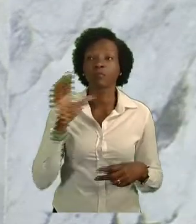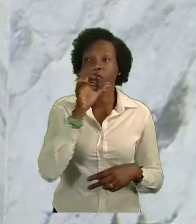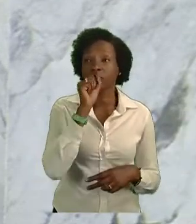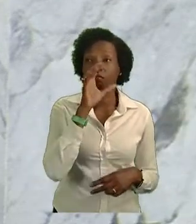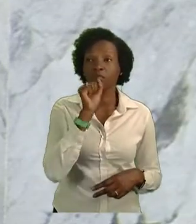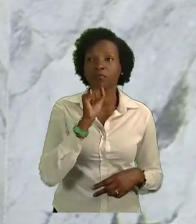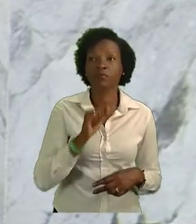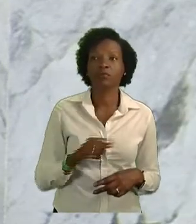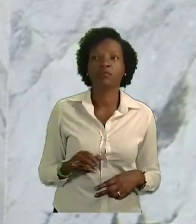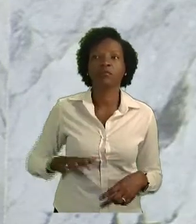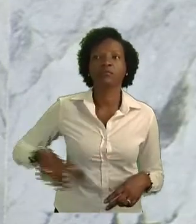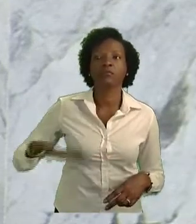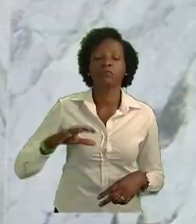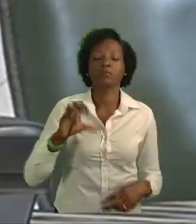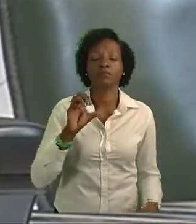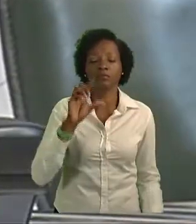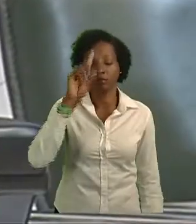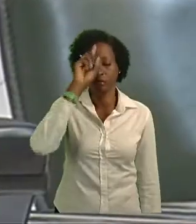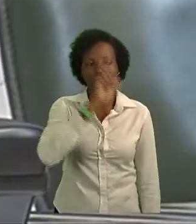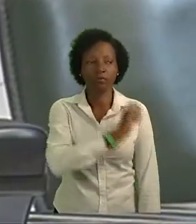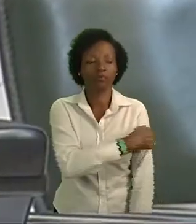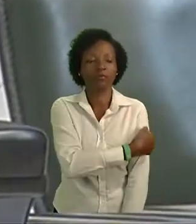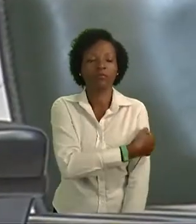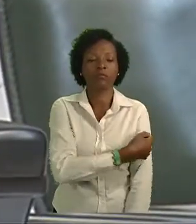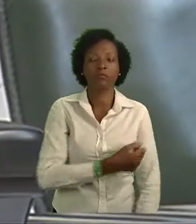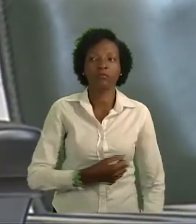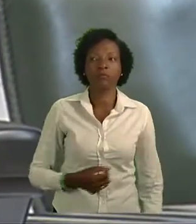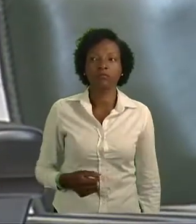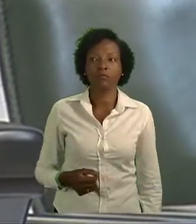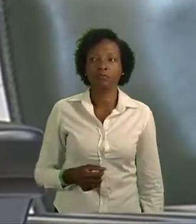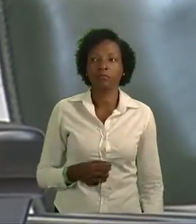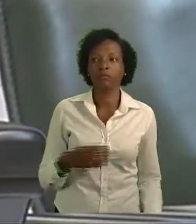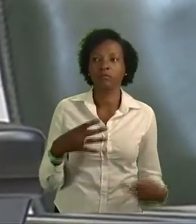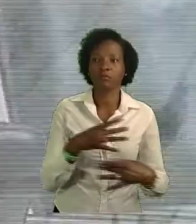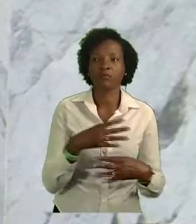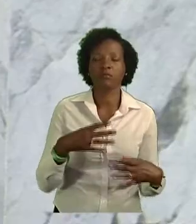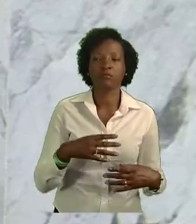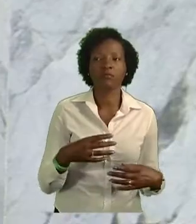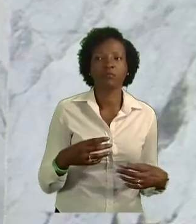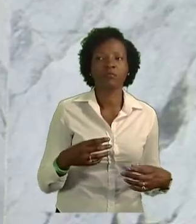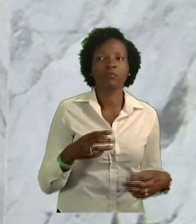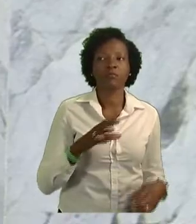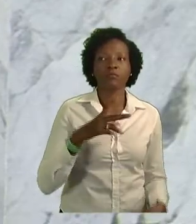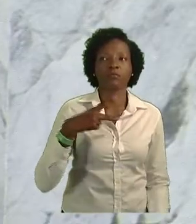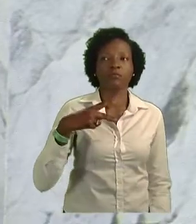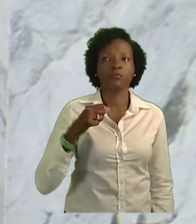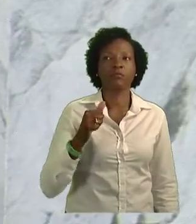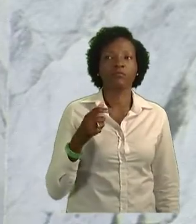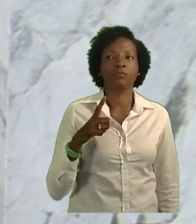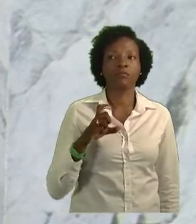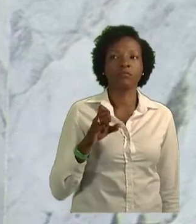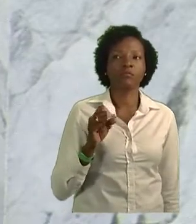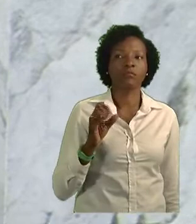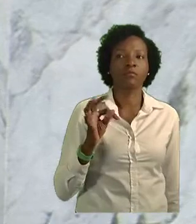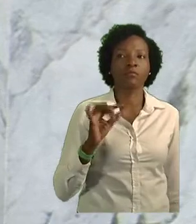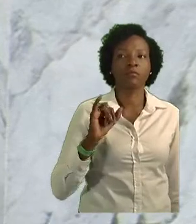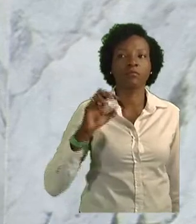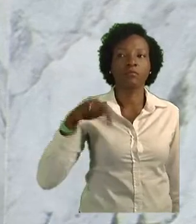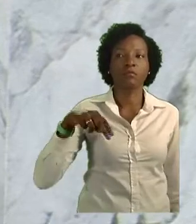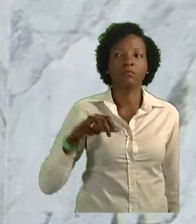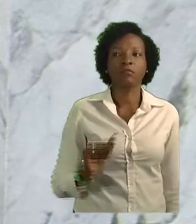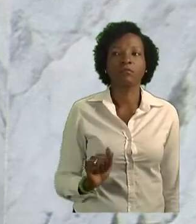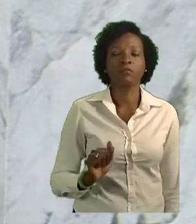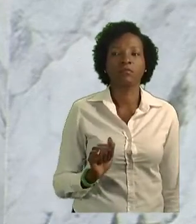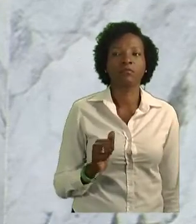na região de são josé do rio preto mais propriamente na cidade de palestina dois policiais militares de serviço